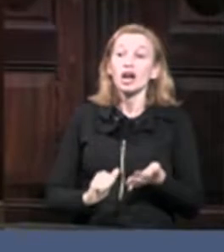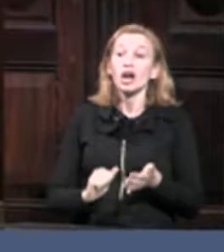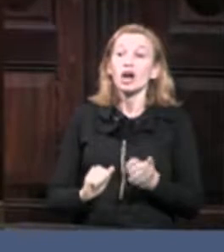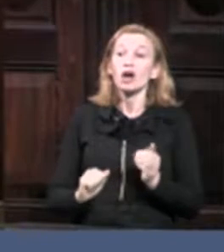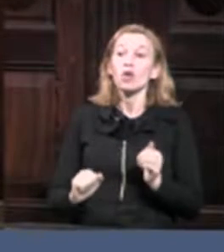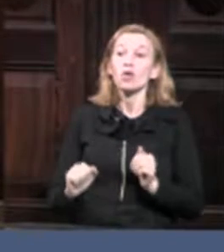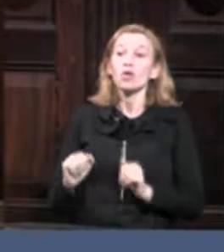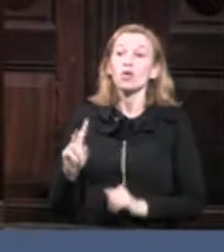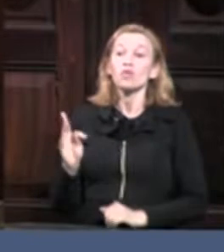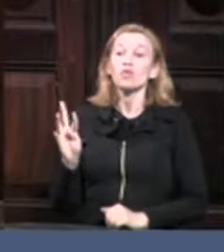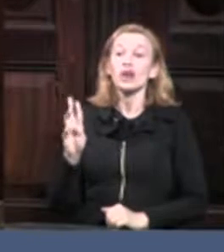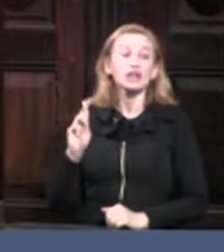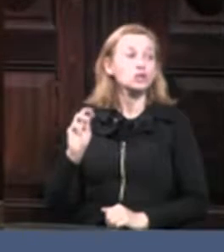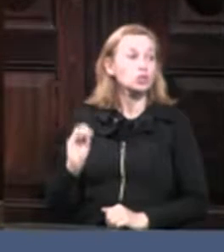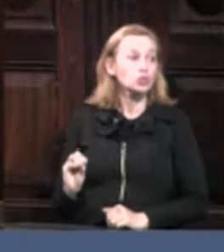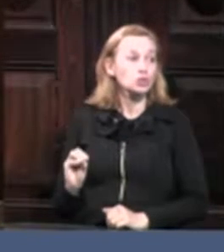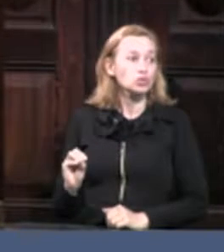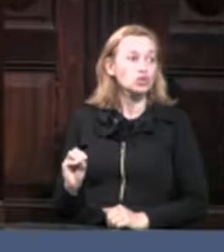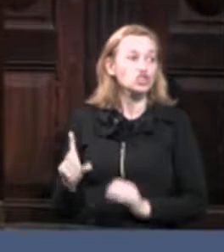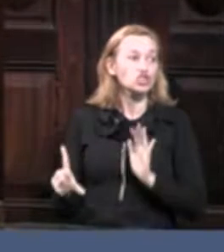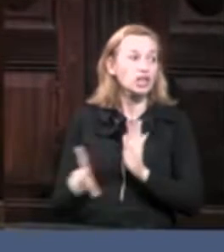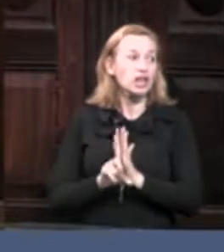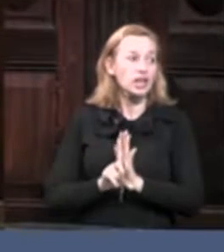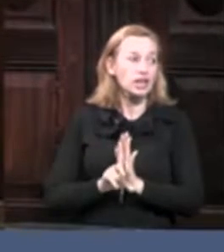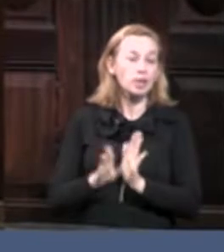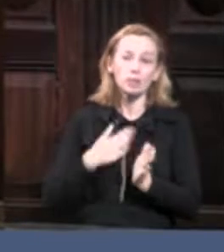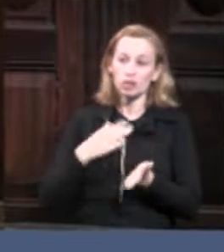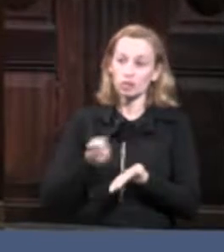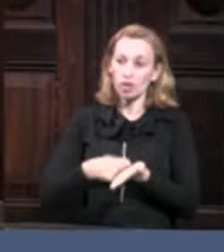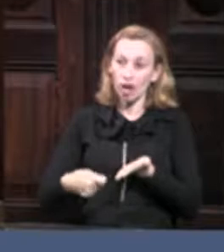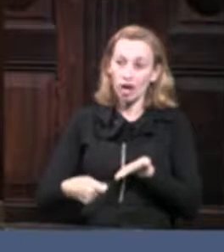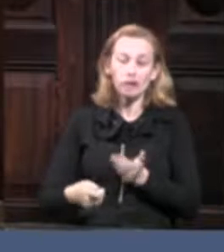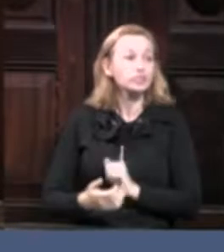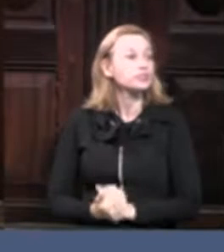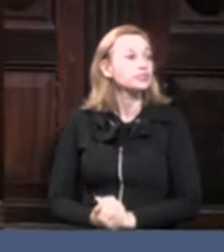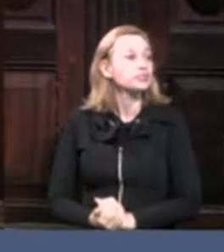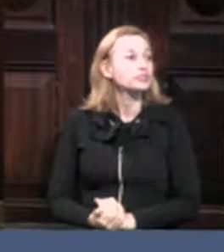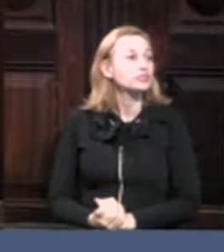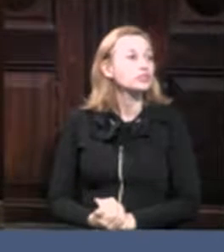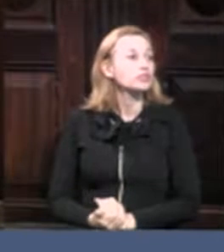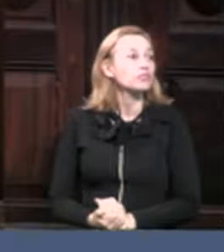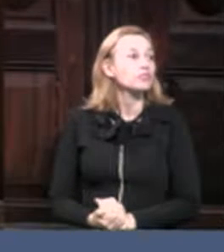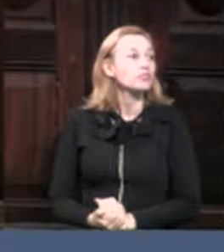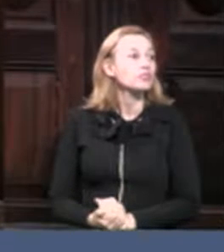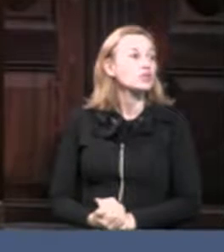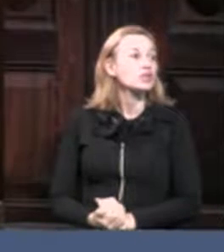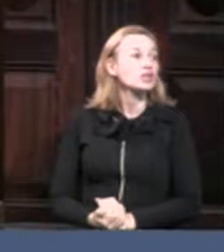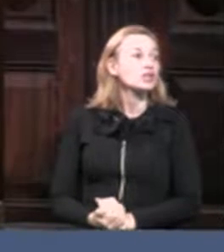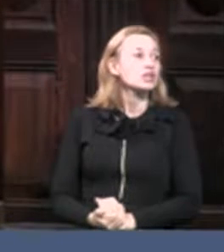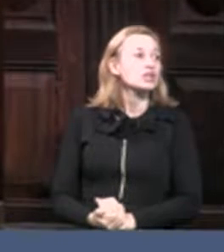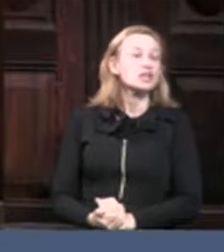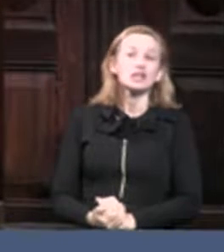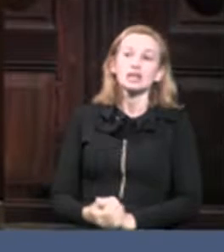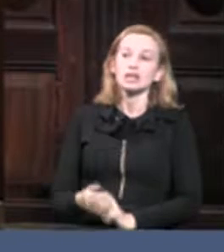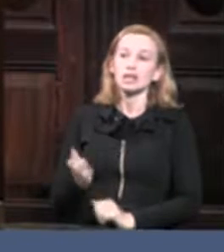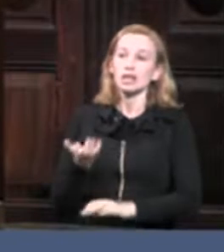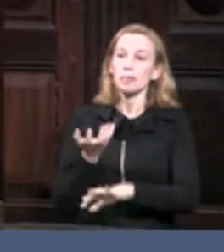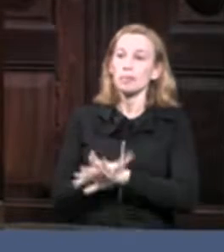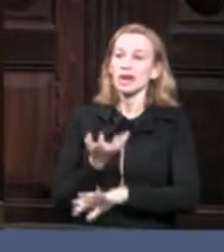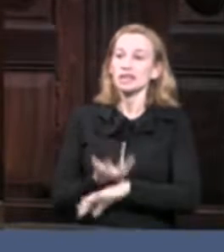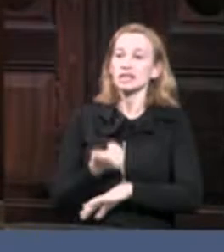a obrigatoriedade da existência de linha social no trajeto Charitas-Praça 15,